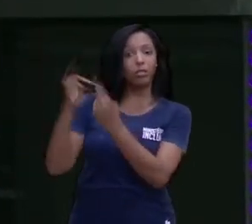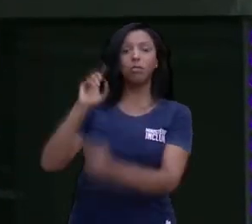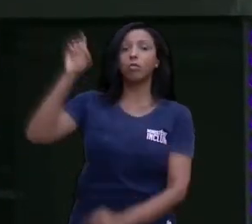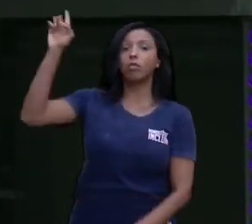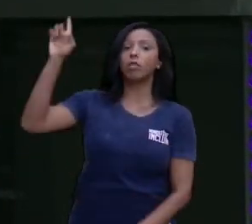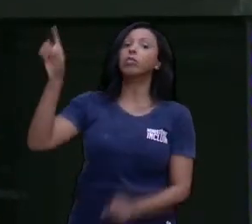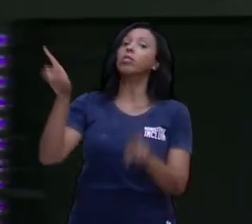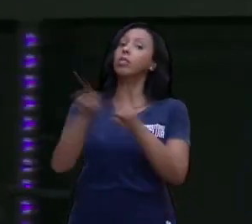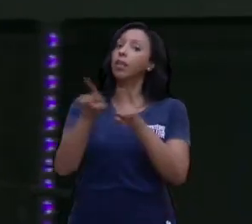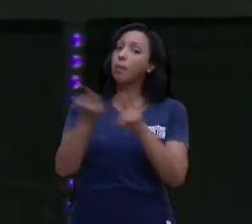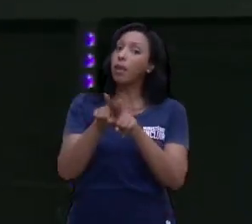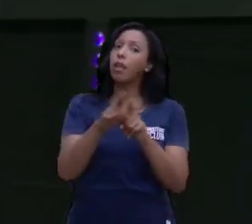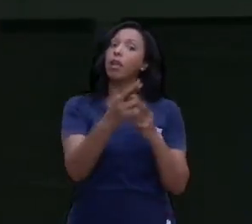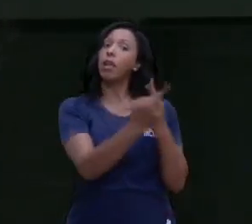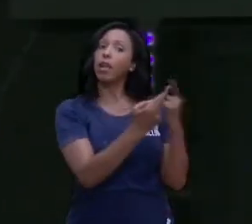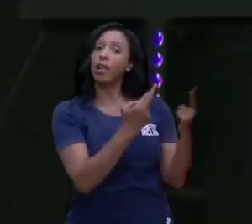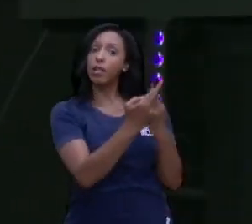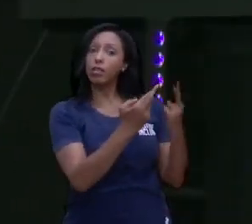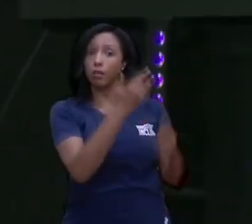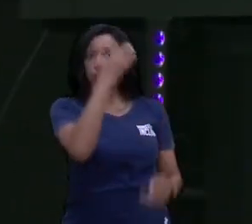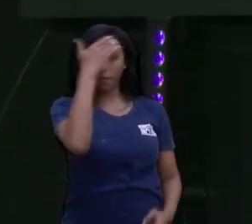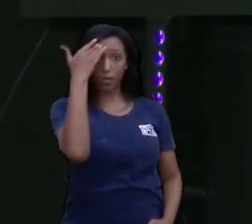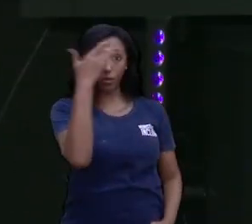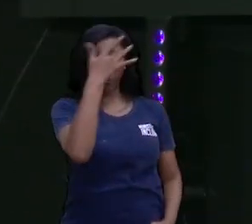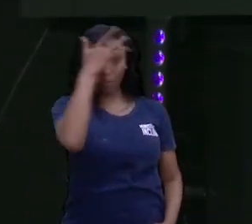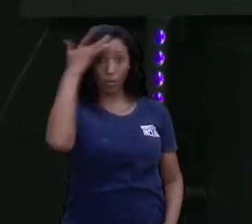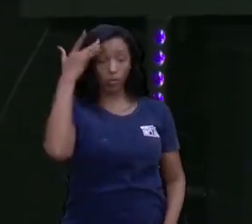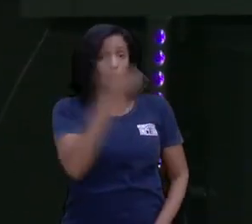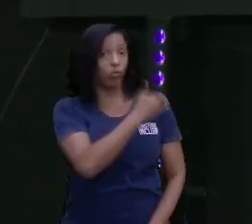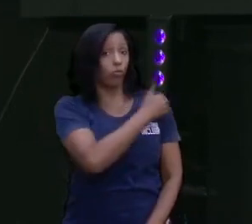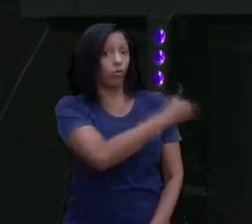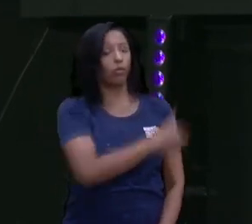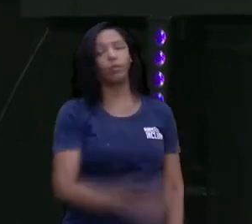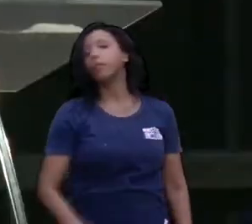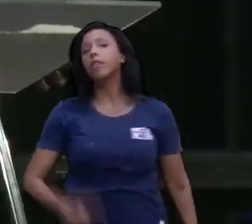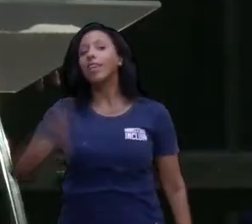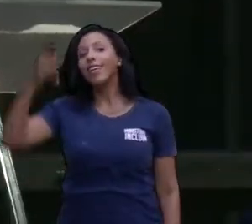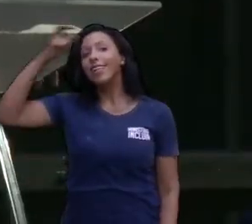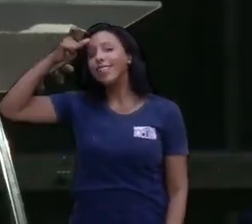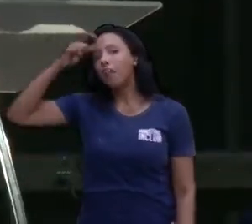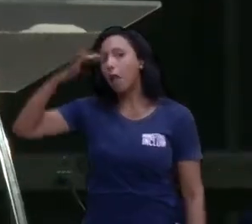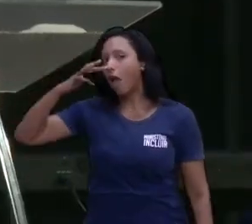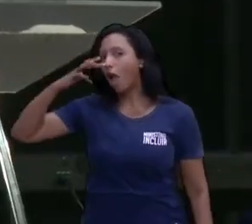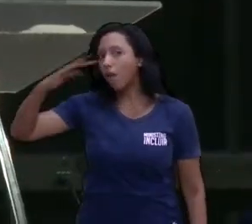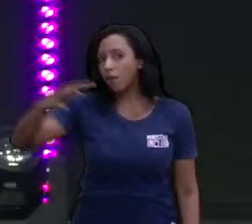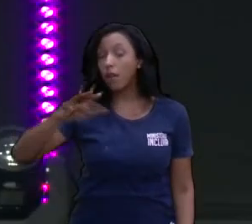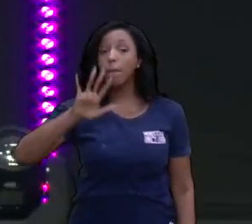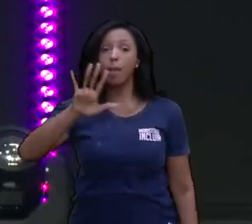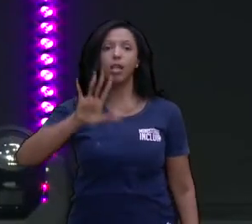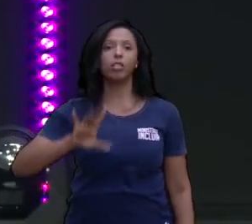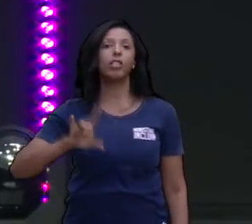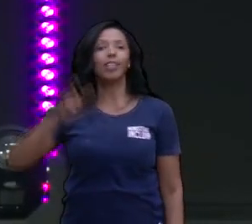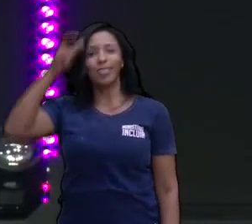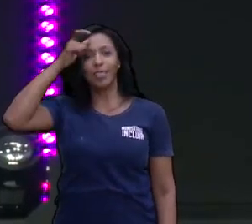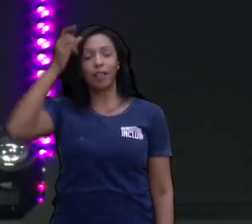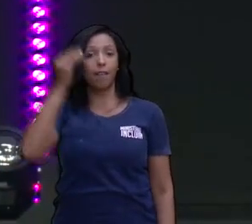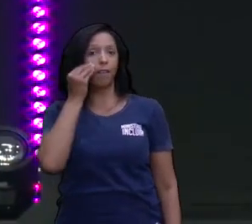próximo é Satanás o acusador mas quando ele encontra alguém que luta para ser